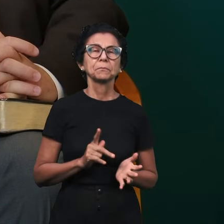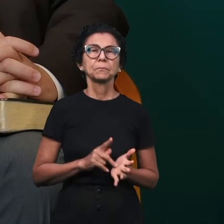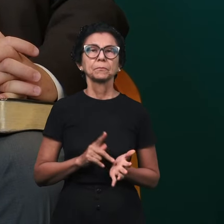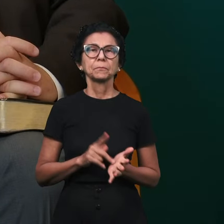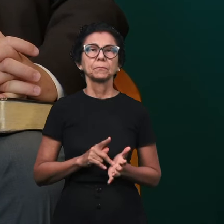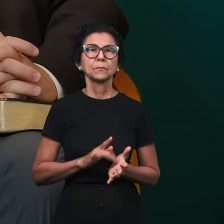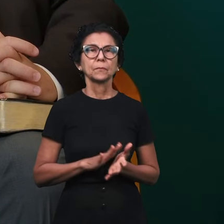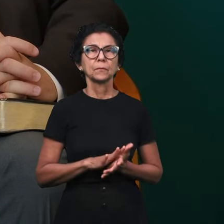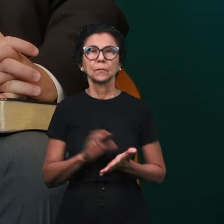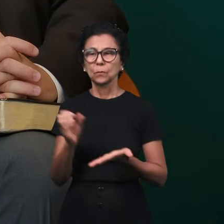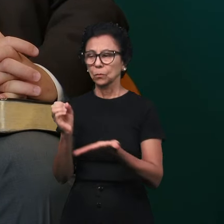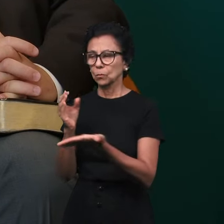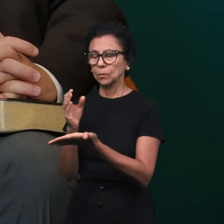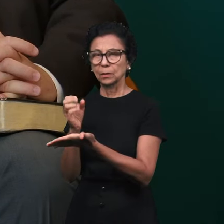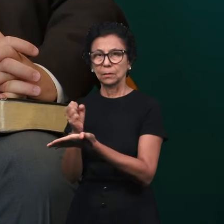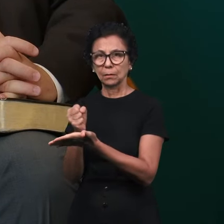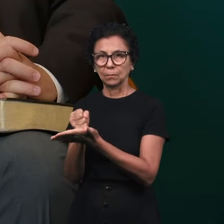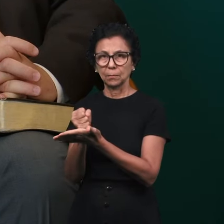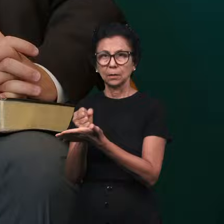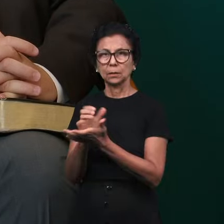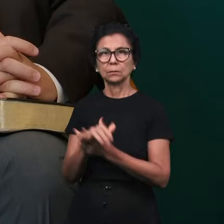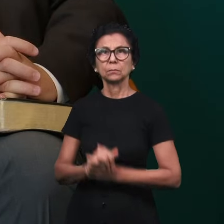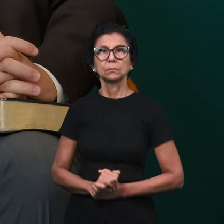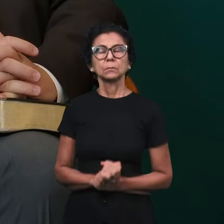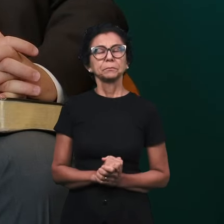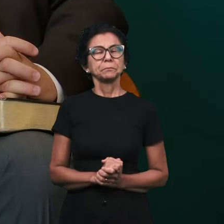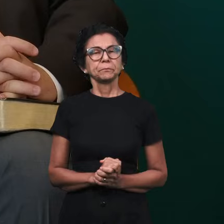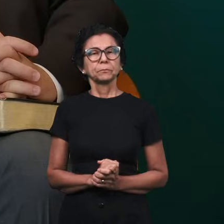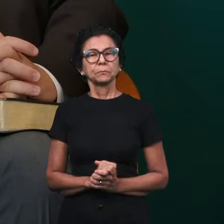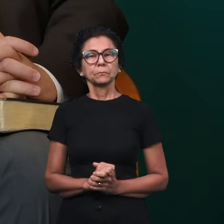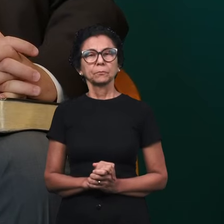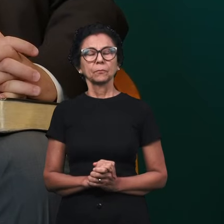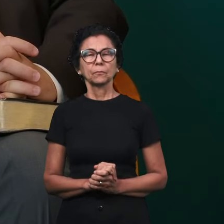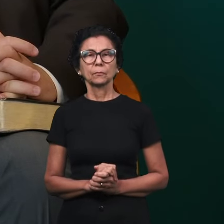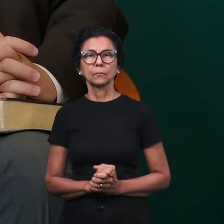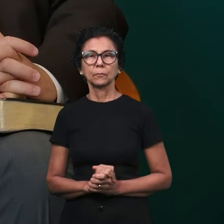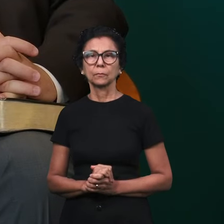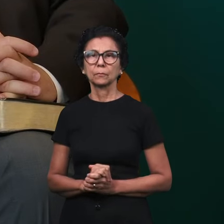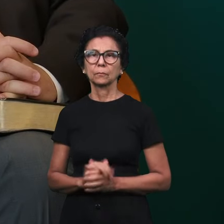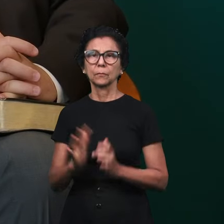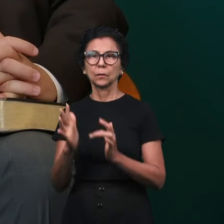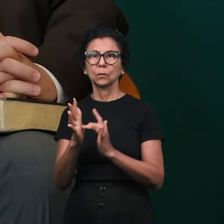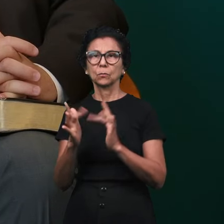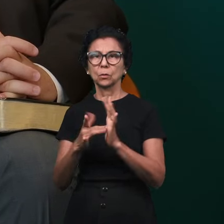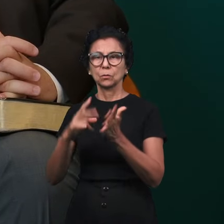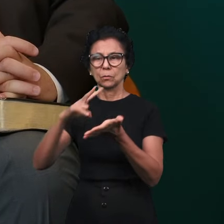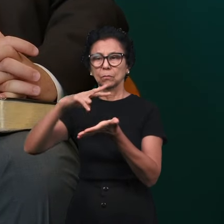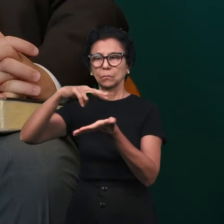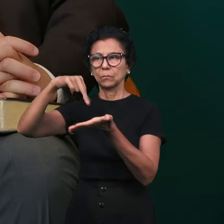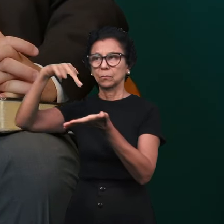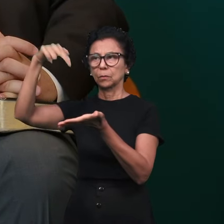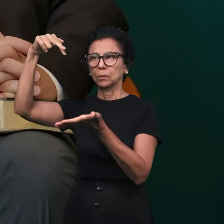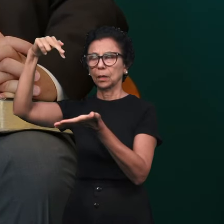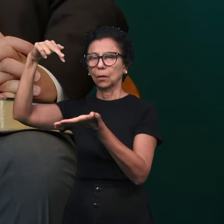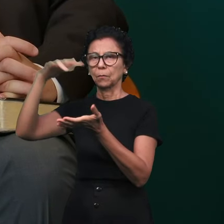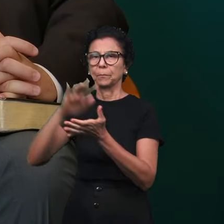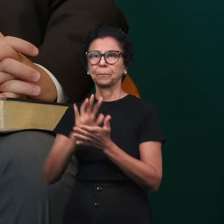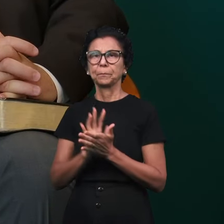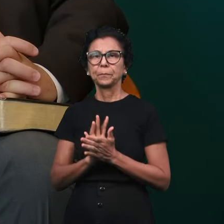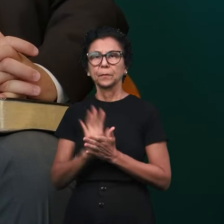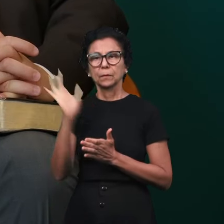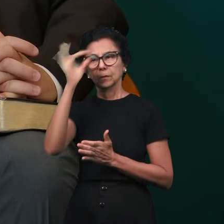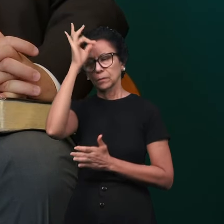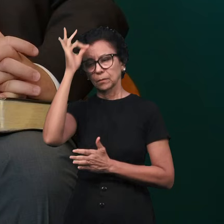a partir do Novo Testamento, quando o Senhor Jesus ele foi ao céu e o Espírito Santo foi derramado sobre a